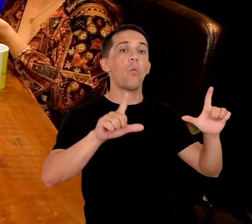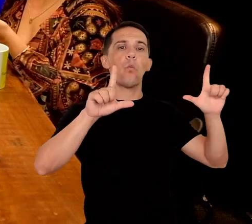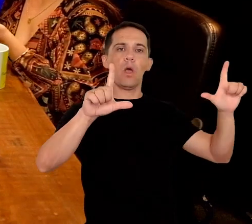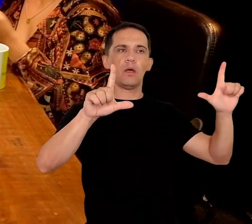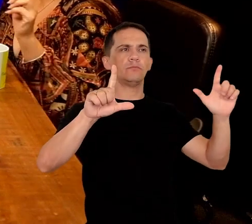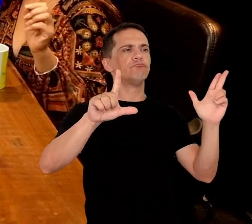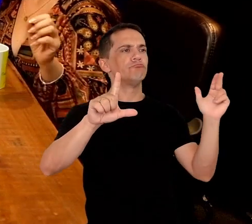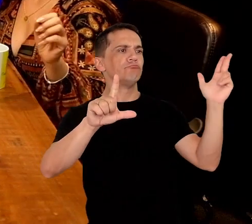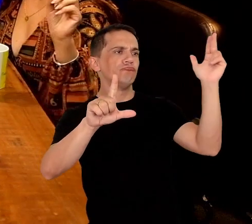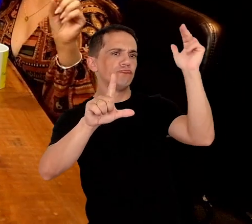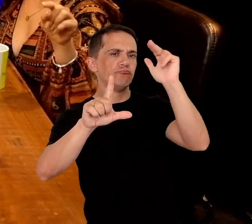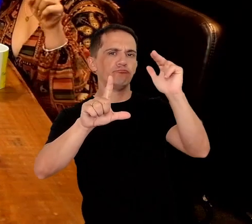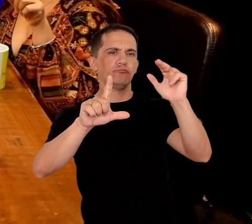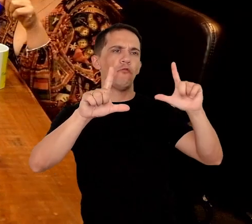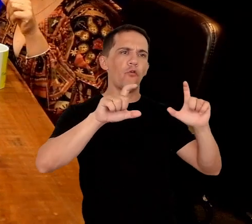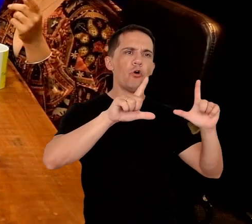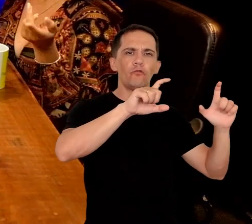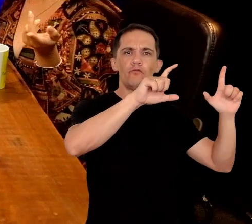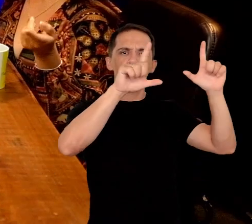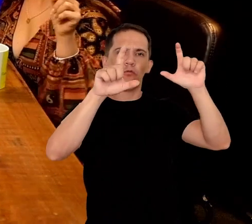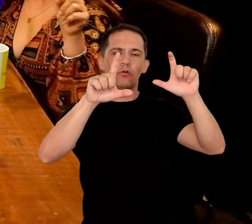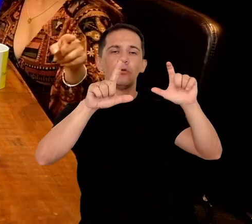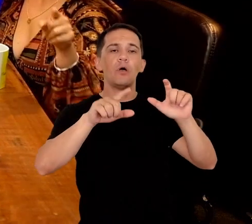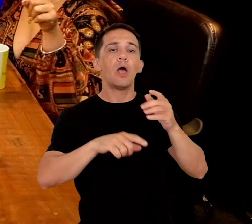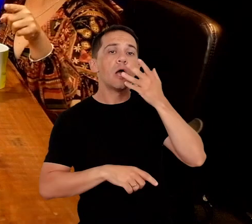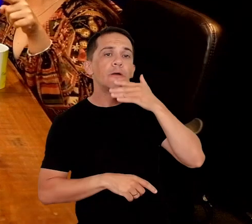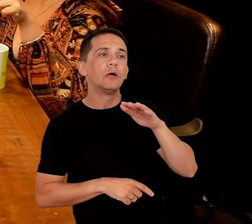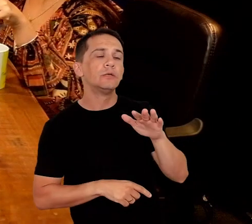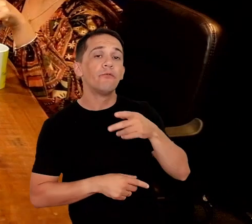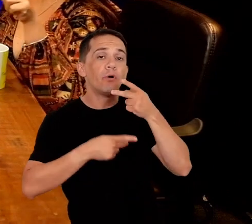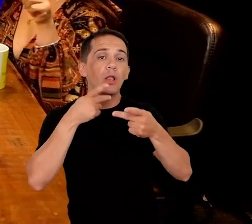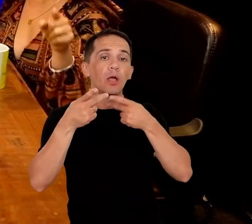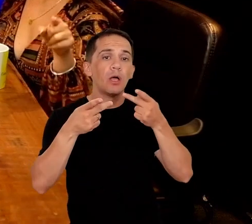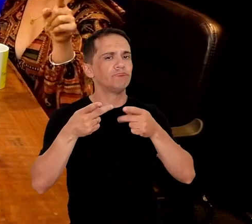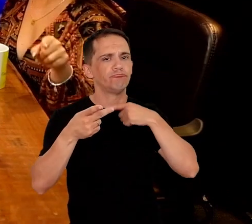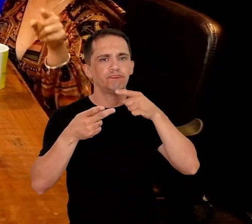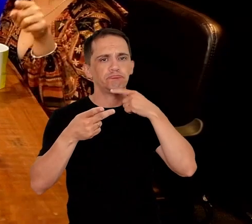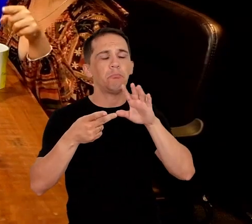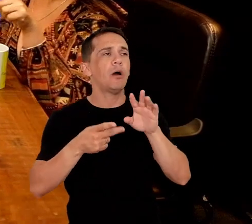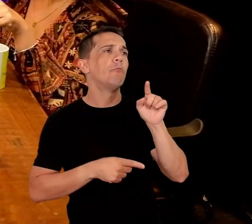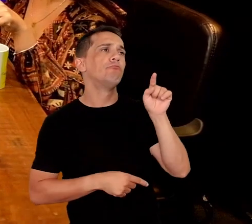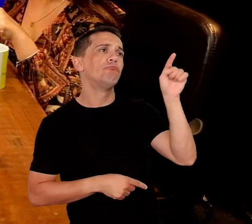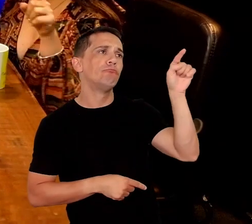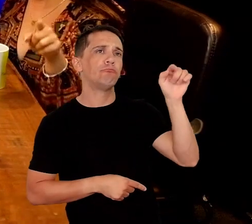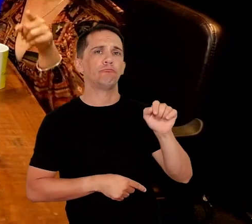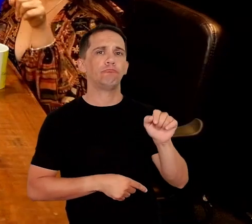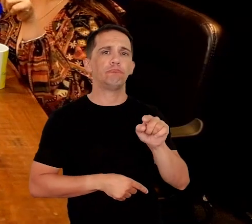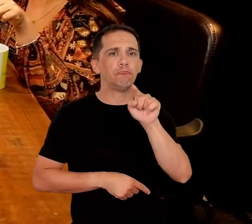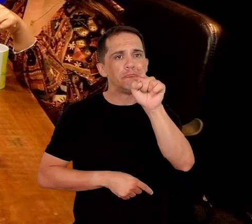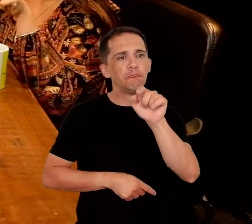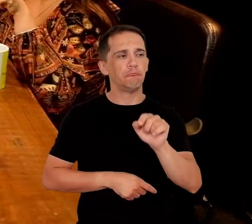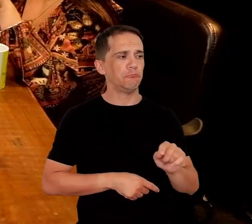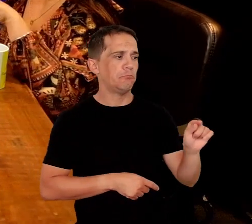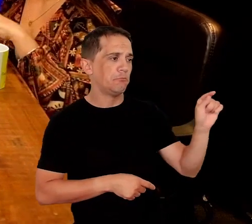com a Libras, né? Aham. Mas com um desenho, porque muitos não falam, então eles apontavam para imagem que eles queriam, né? Tipo,